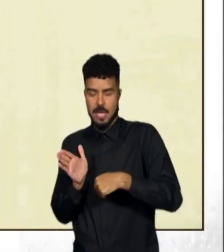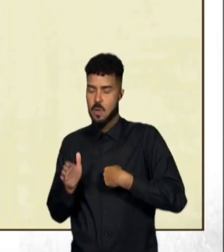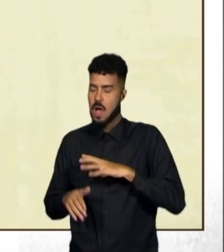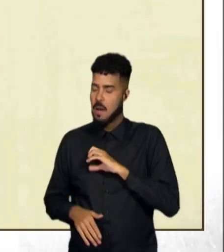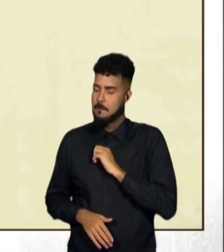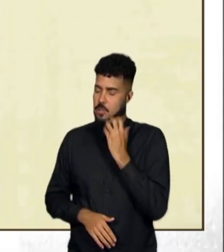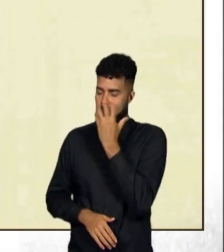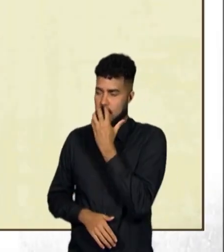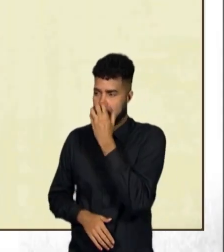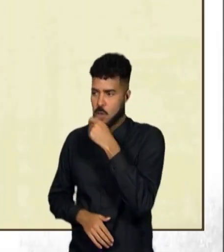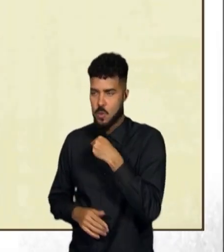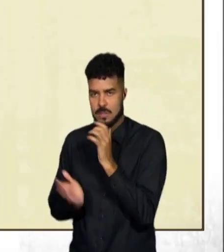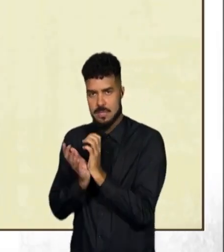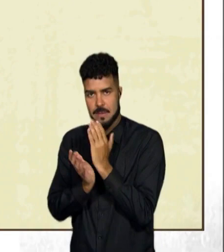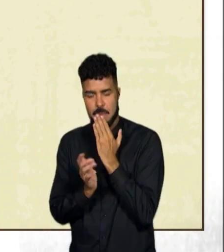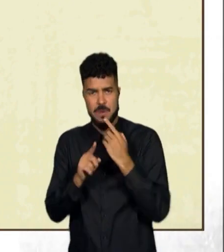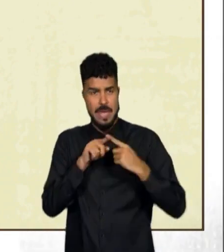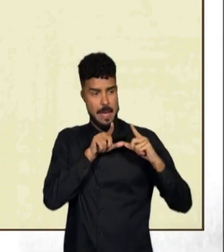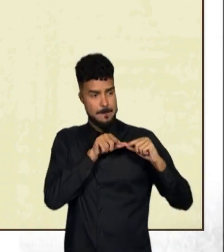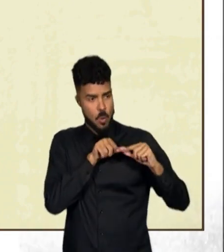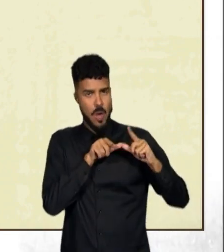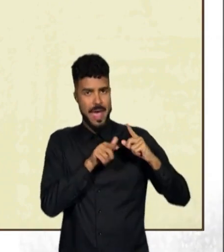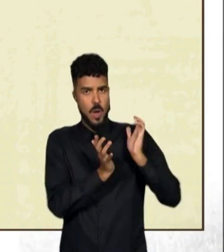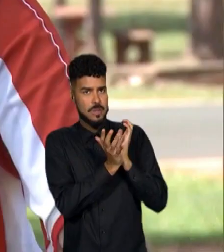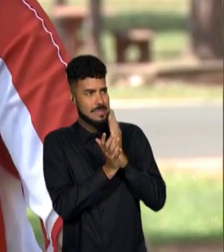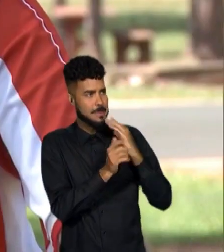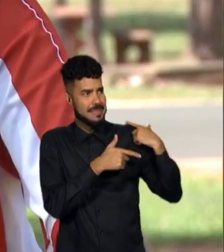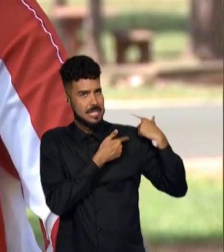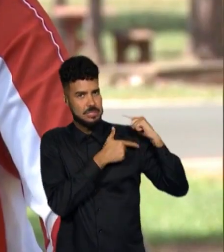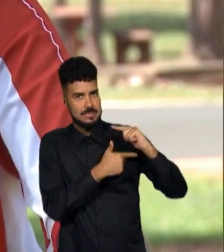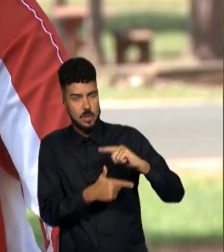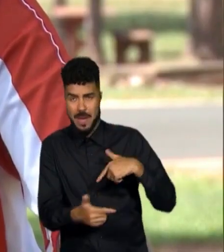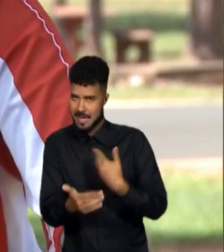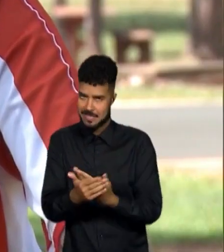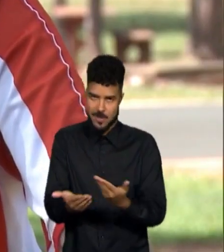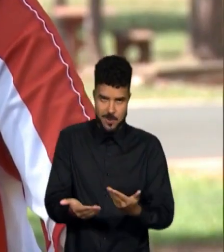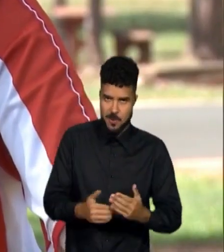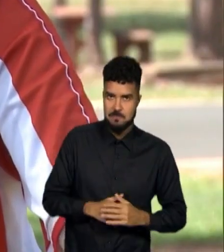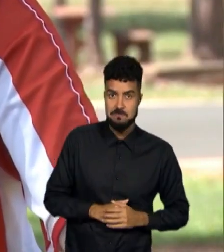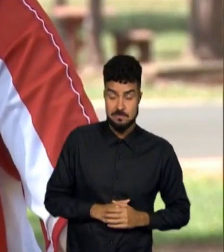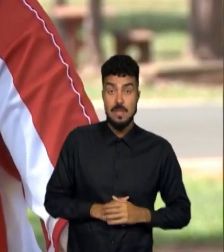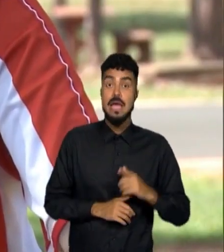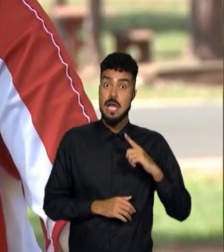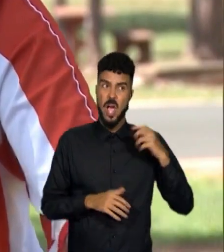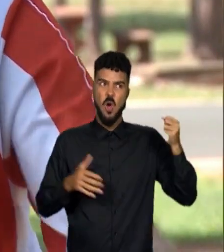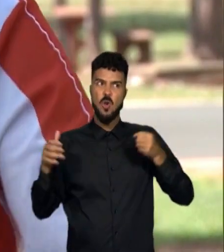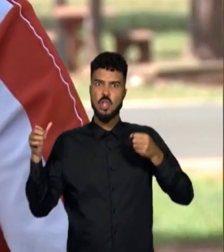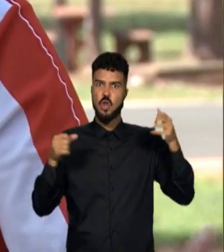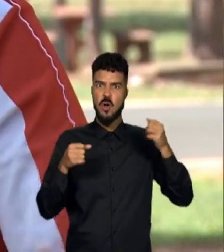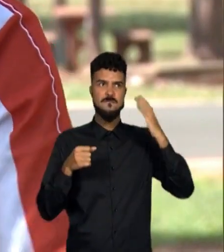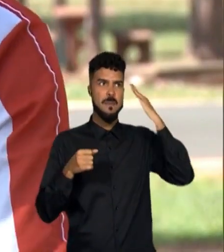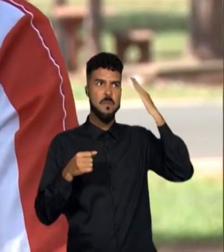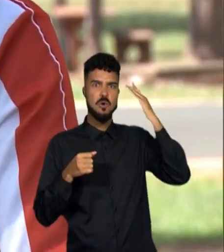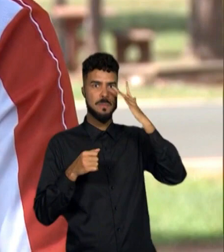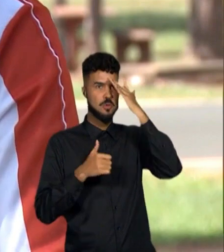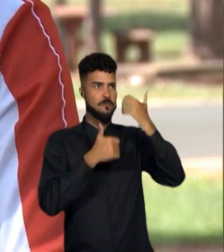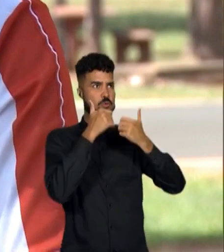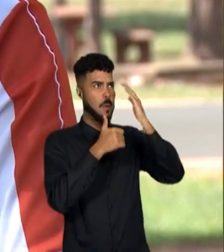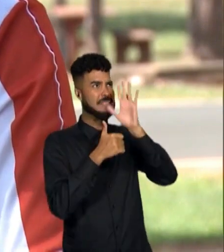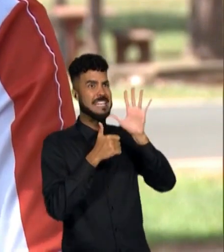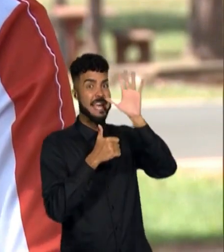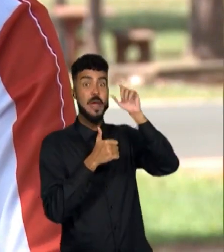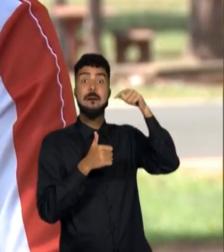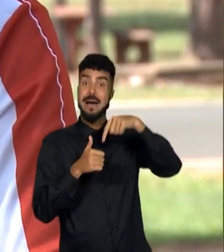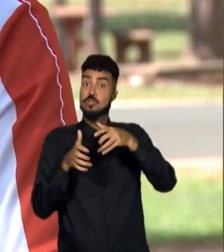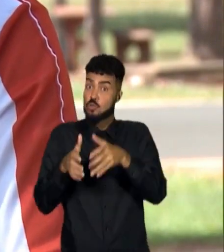Bangu é um clube de tradição, que eu acho até hoje. Ele traz grandes nomes do futebol brasileiro para jogar em Bangu.